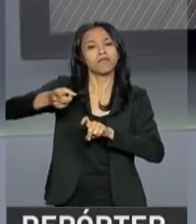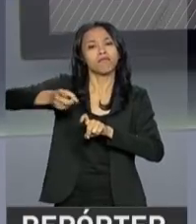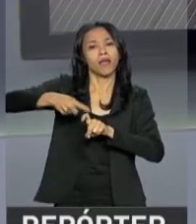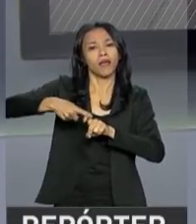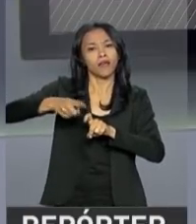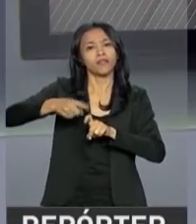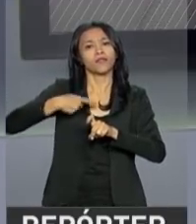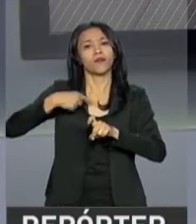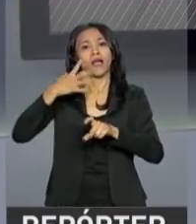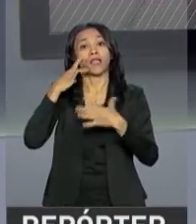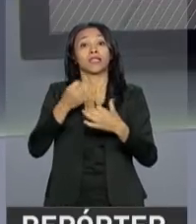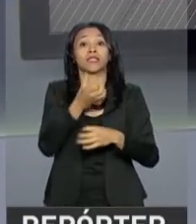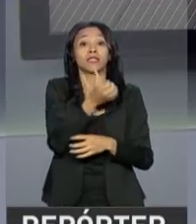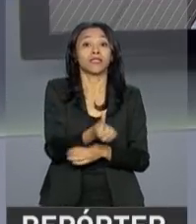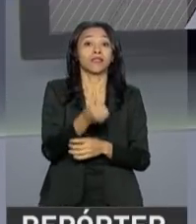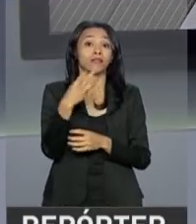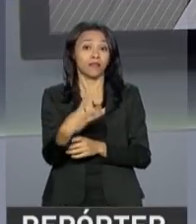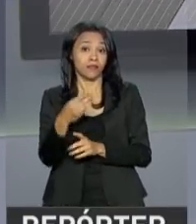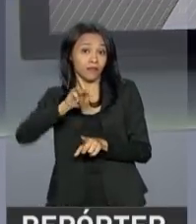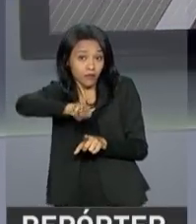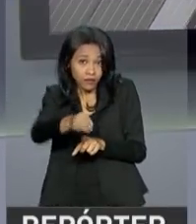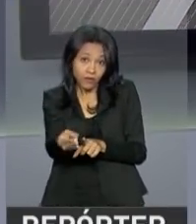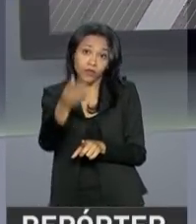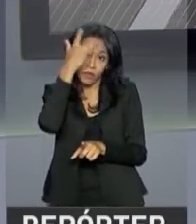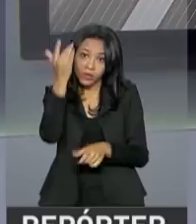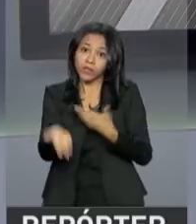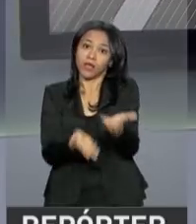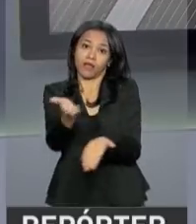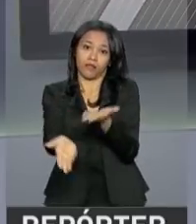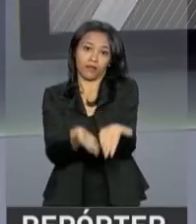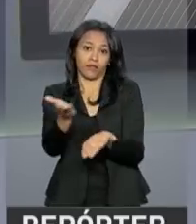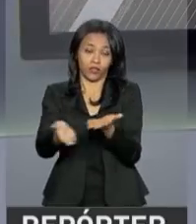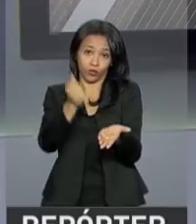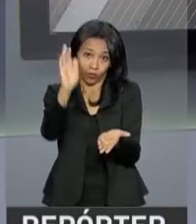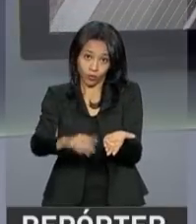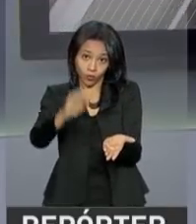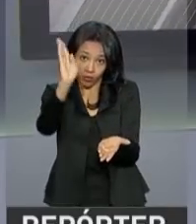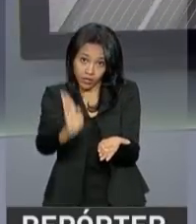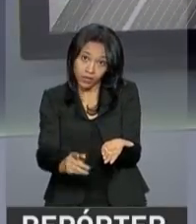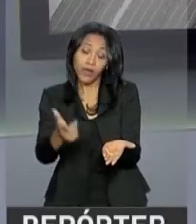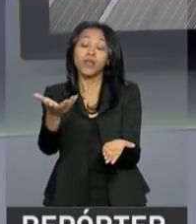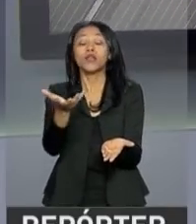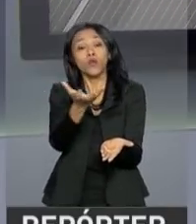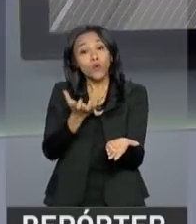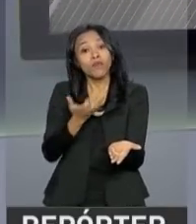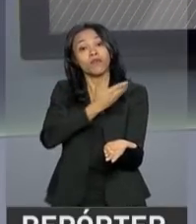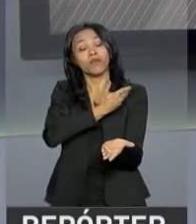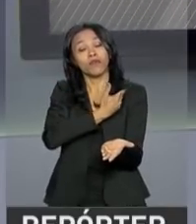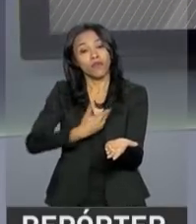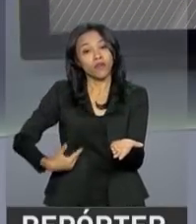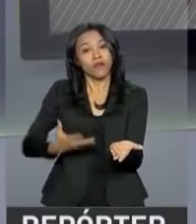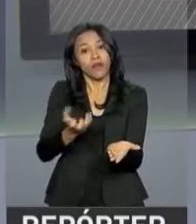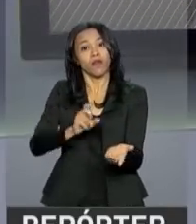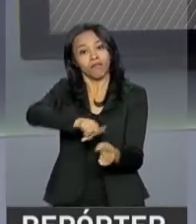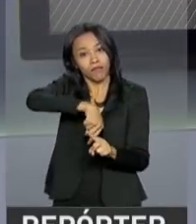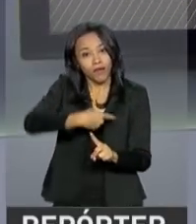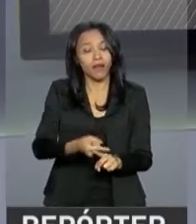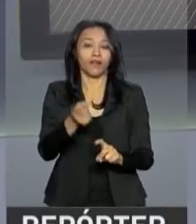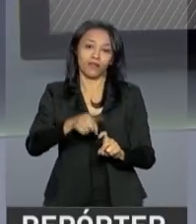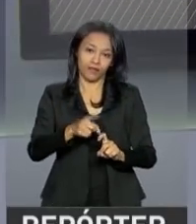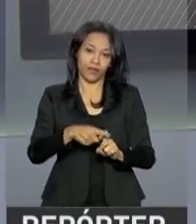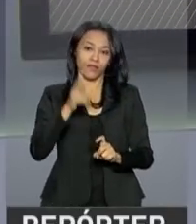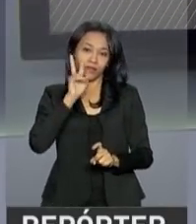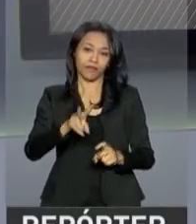milhões de pessoas em todo o brasil o governo quer ampliar a participação de médicos brasileiros no programa o repórter pablo